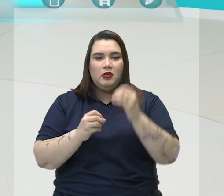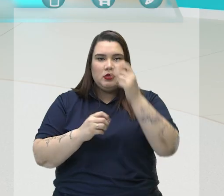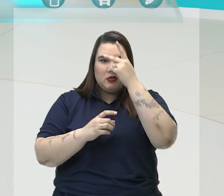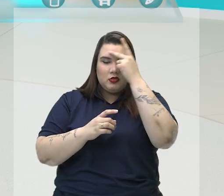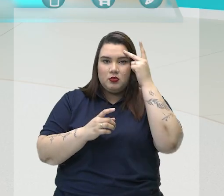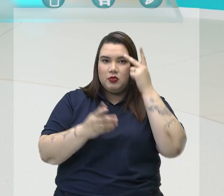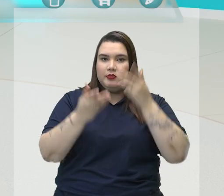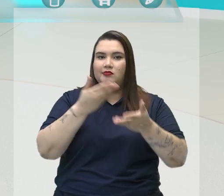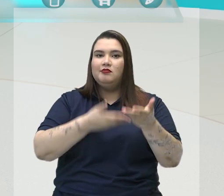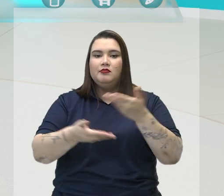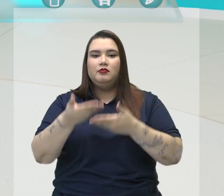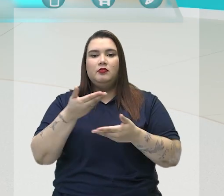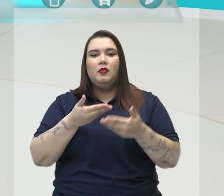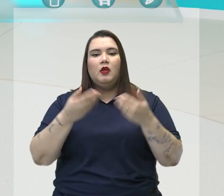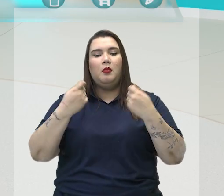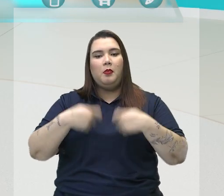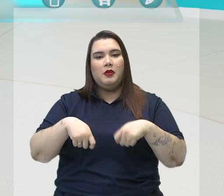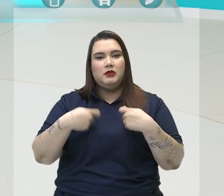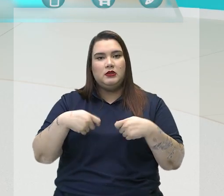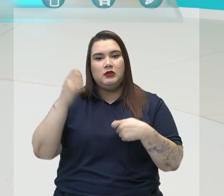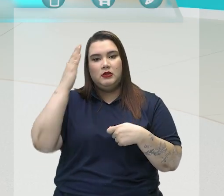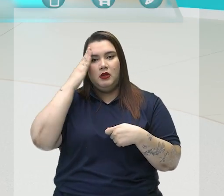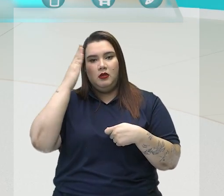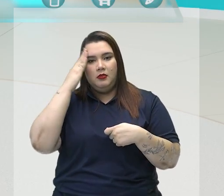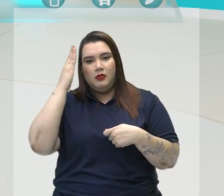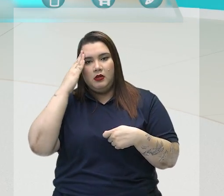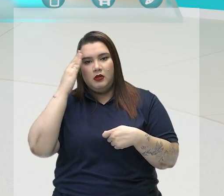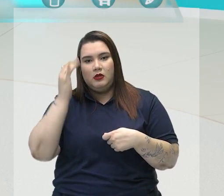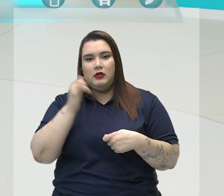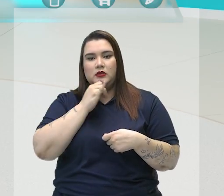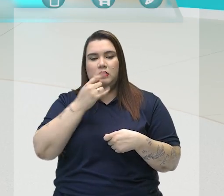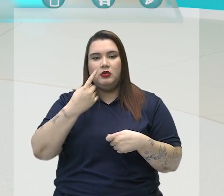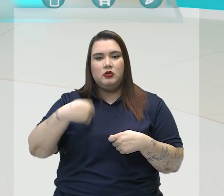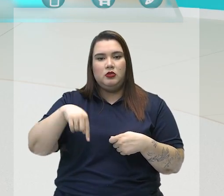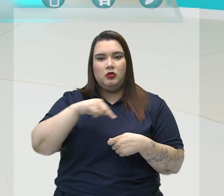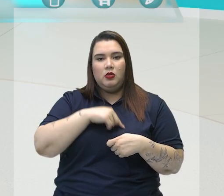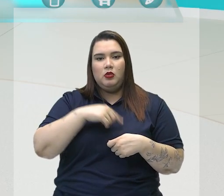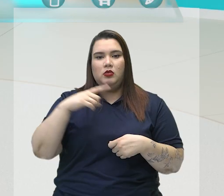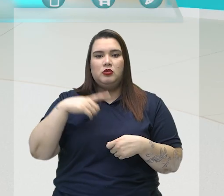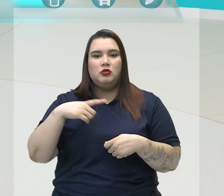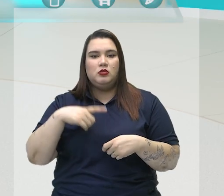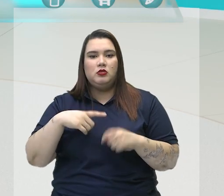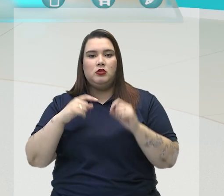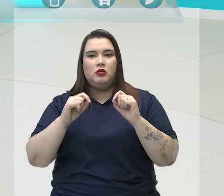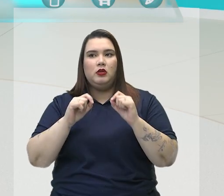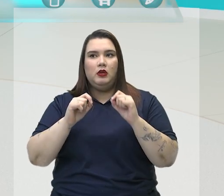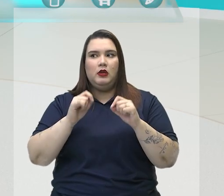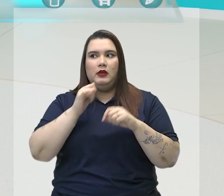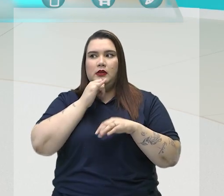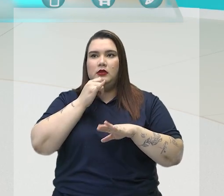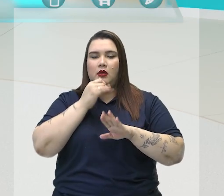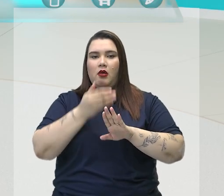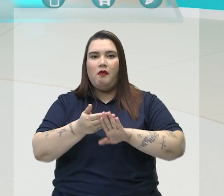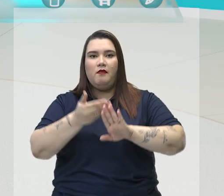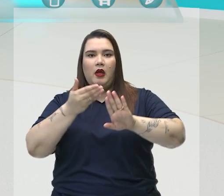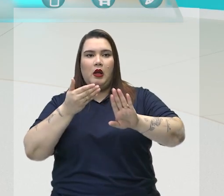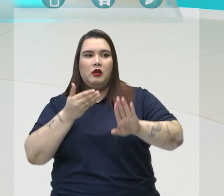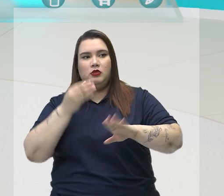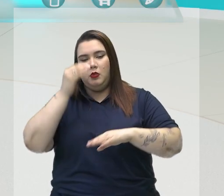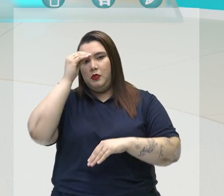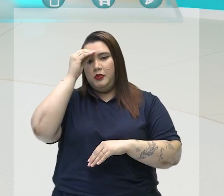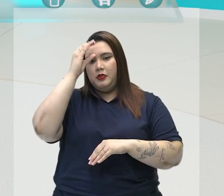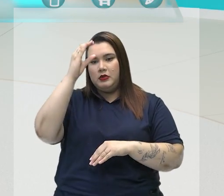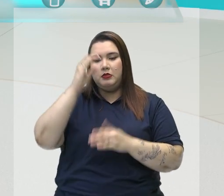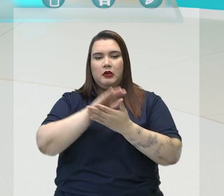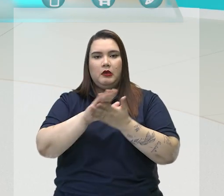é necessário saber que não adianta a gente ficar à margem de algo, de um conhecimento, de